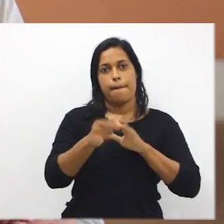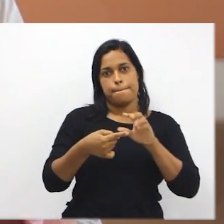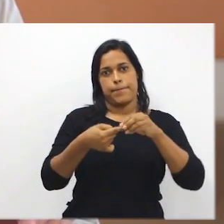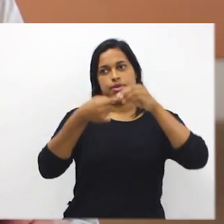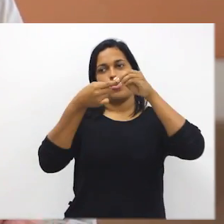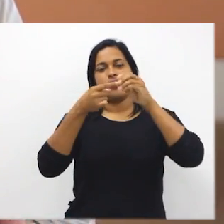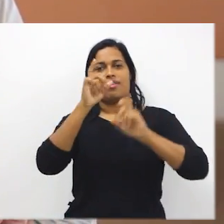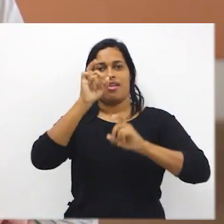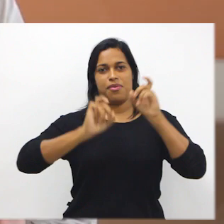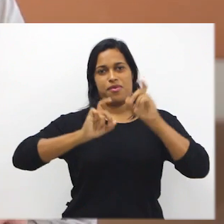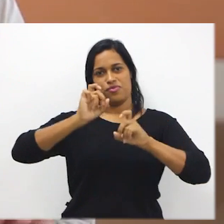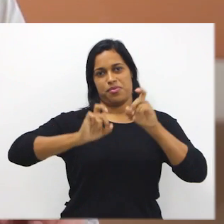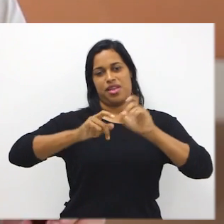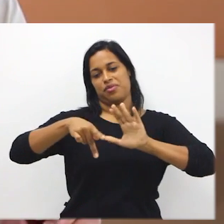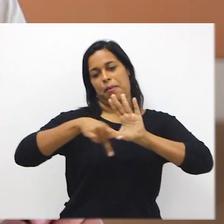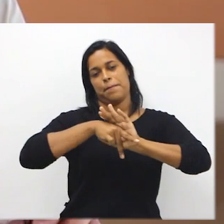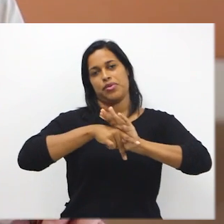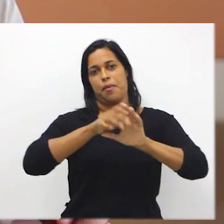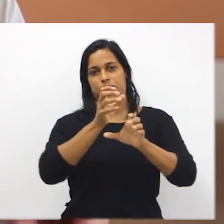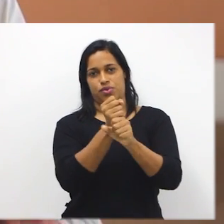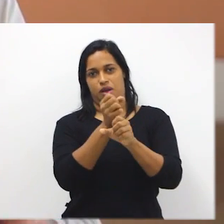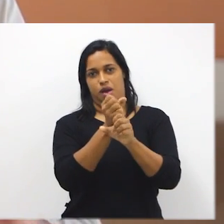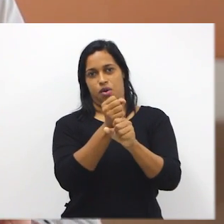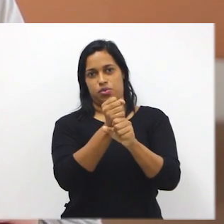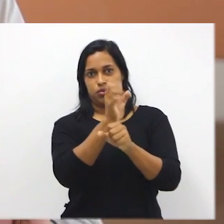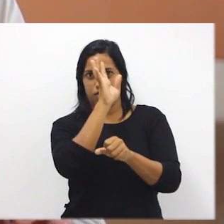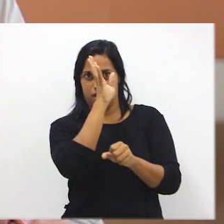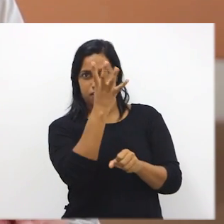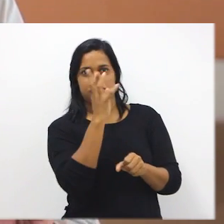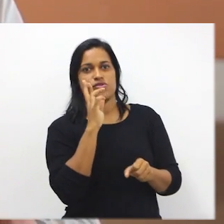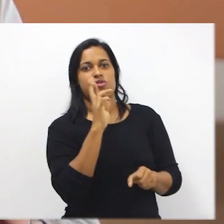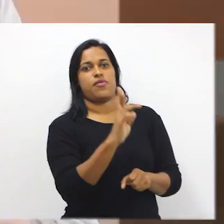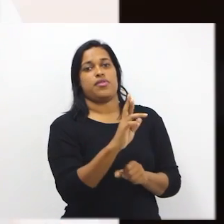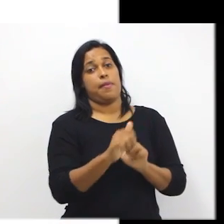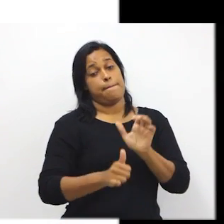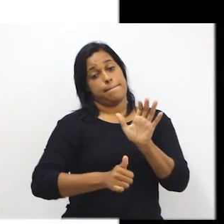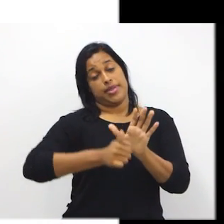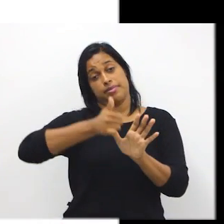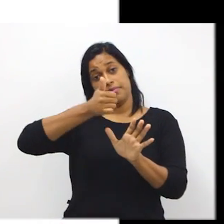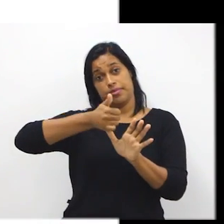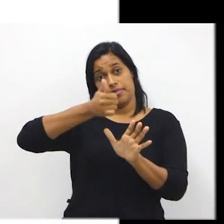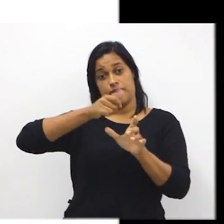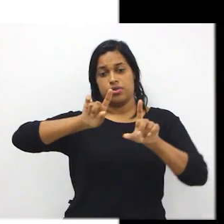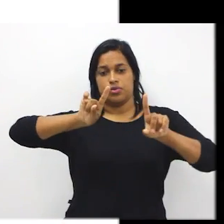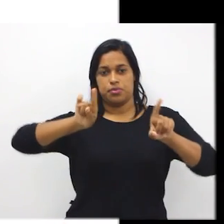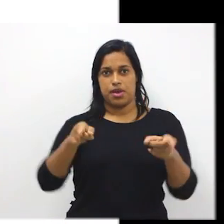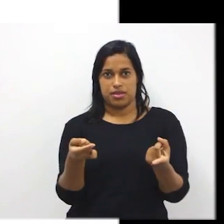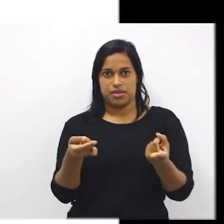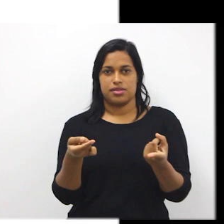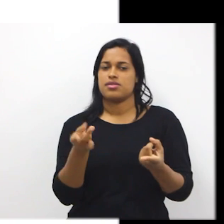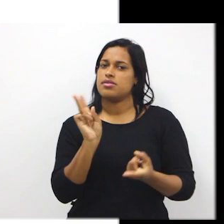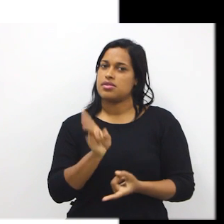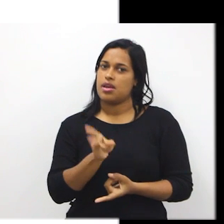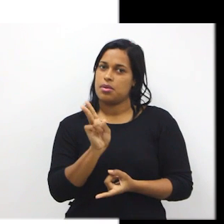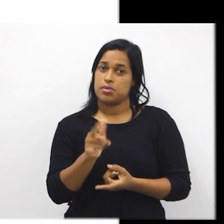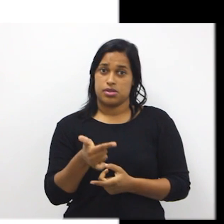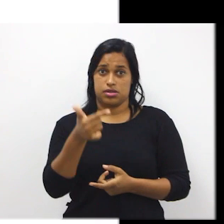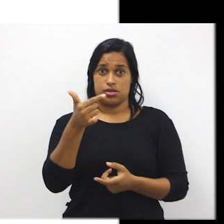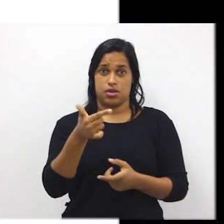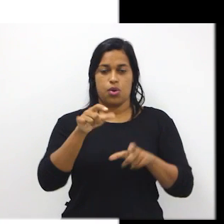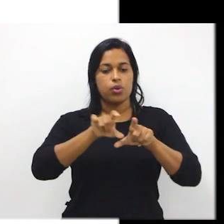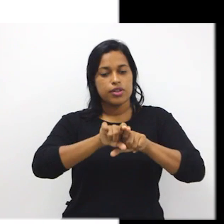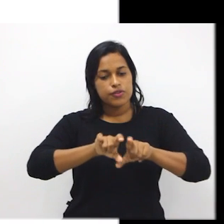expressão aritmética ela é resolvida. Então, temos a seguinte prioridade. Primeiro, os parênteses. Segundo,